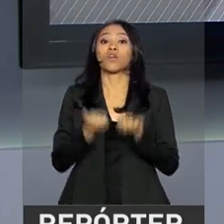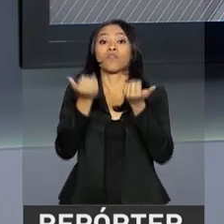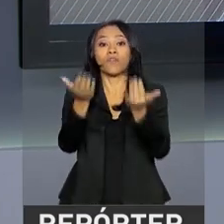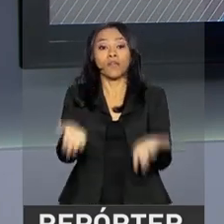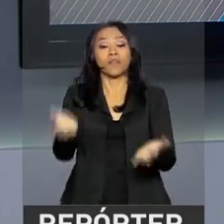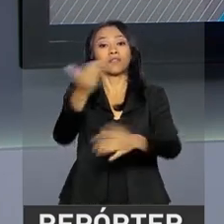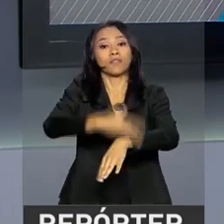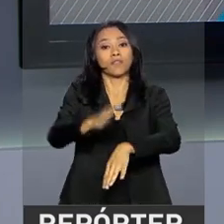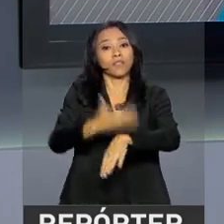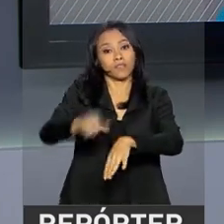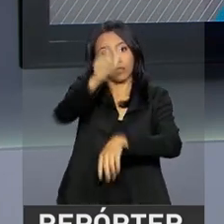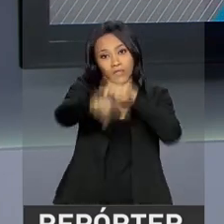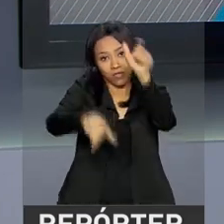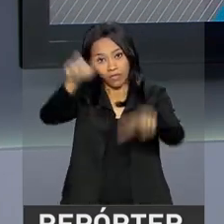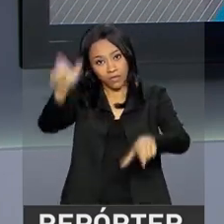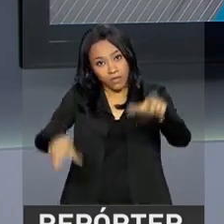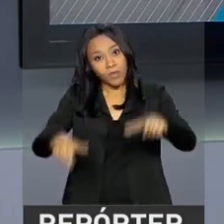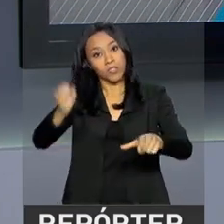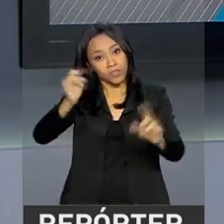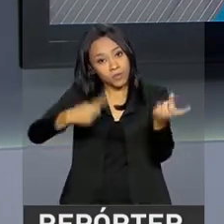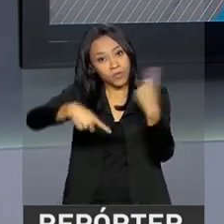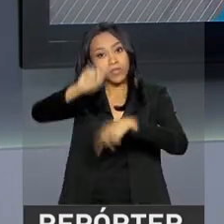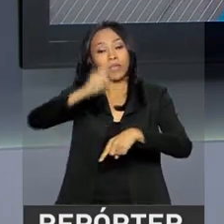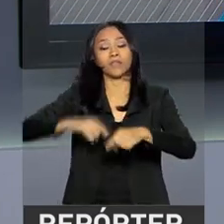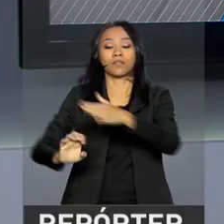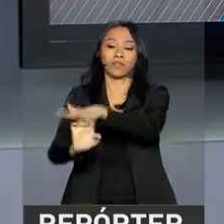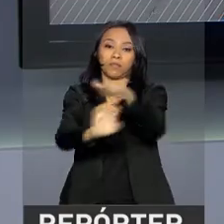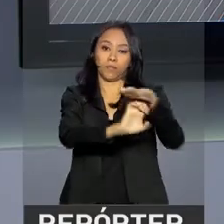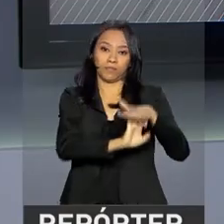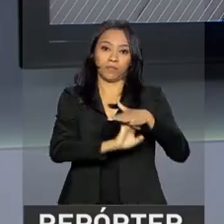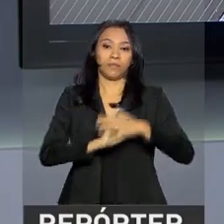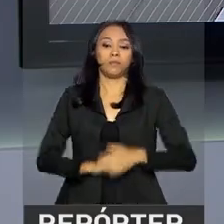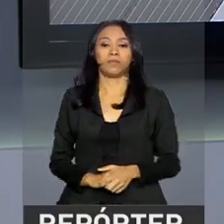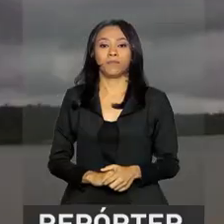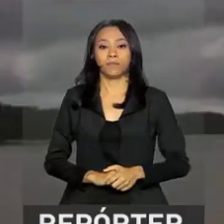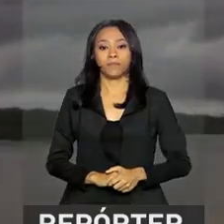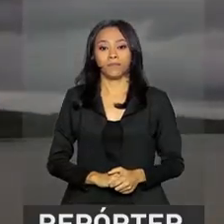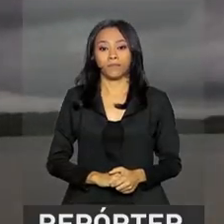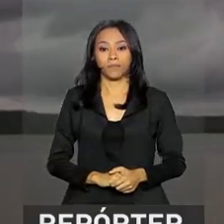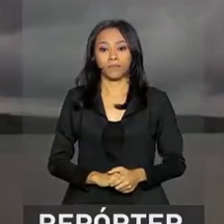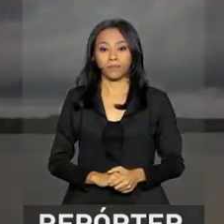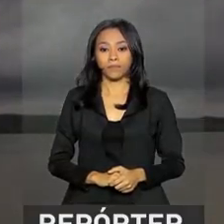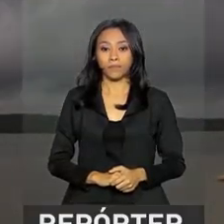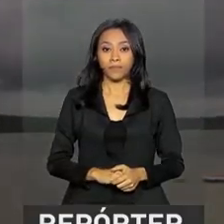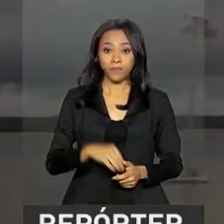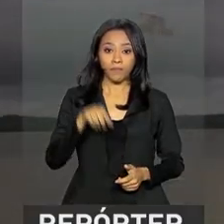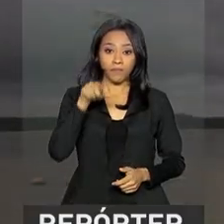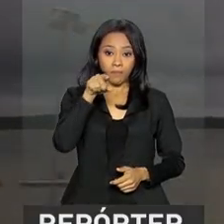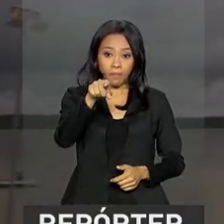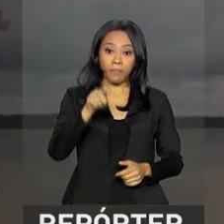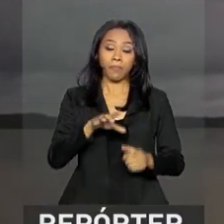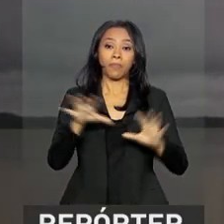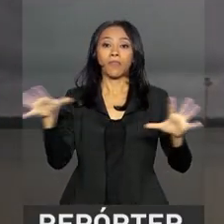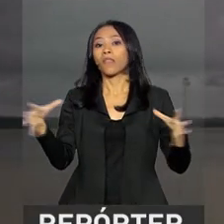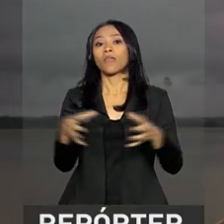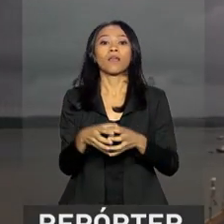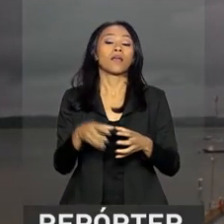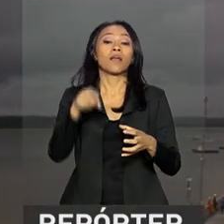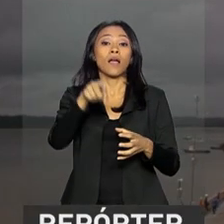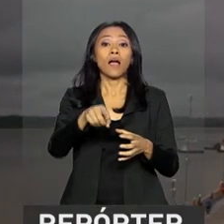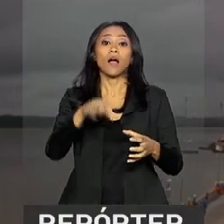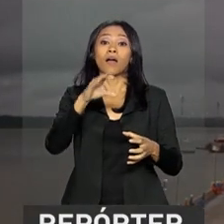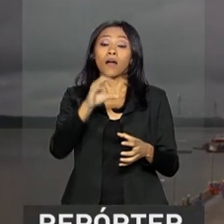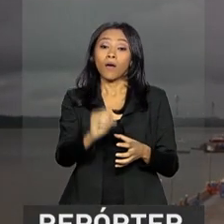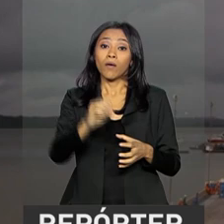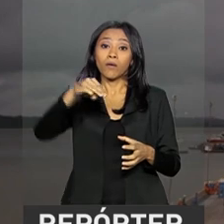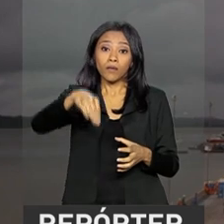para aumentar as chances de sucesso das empresas no mercado a organização mundial do comércio estima